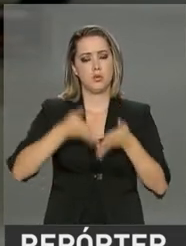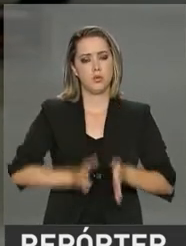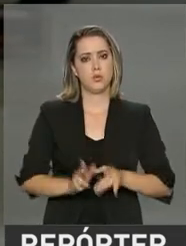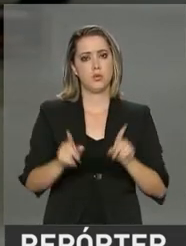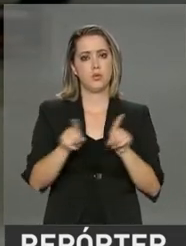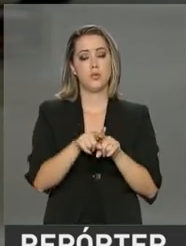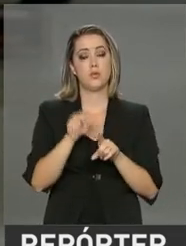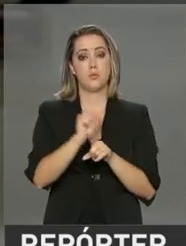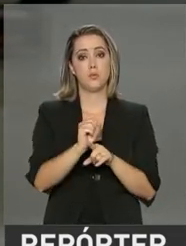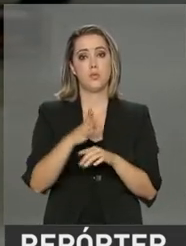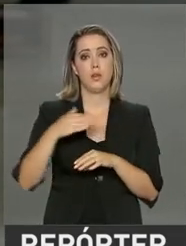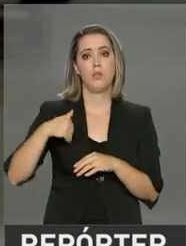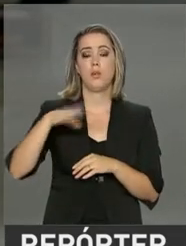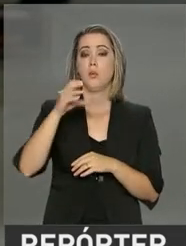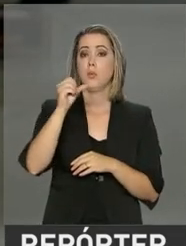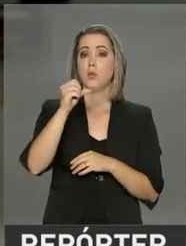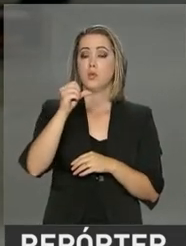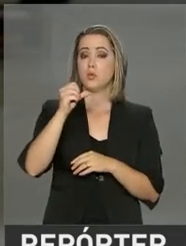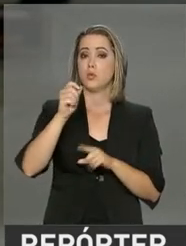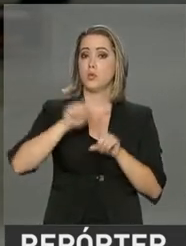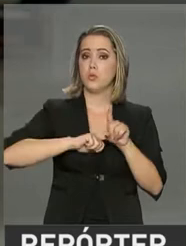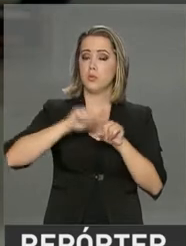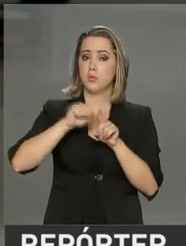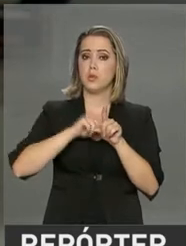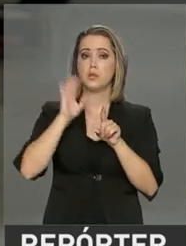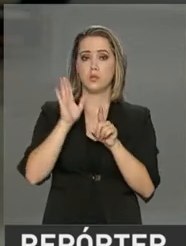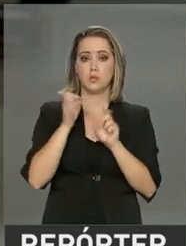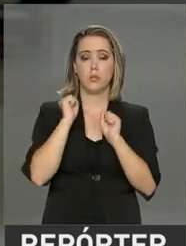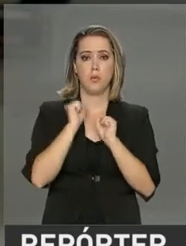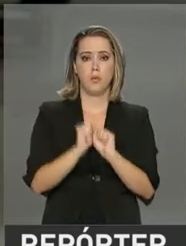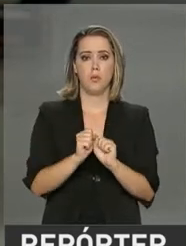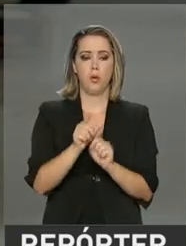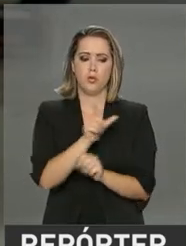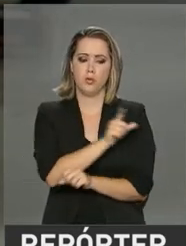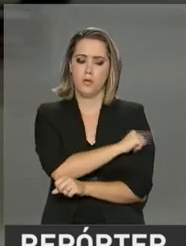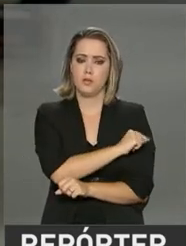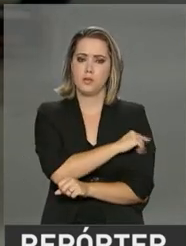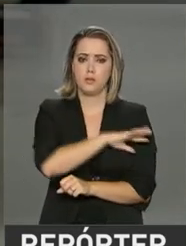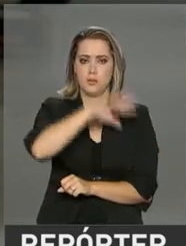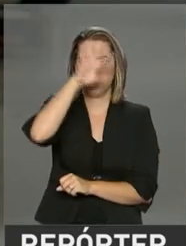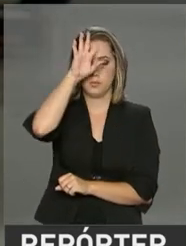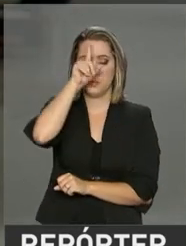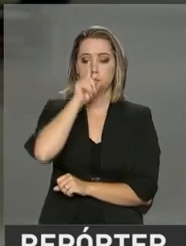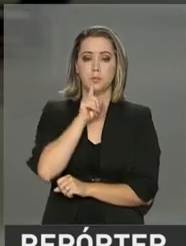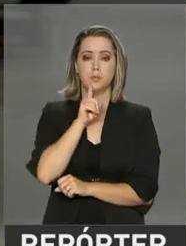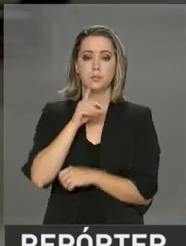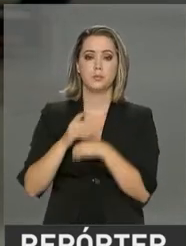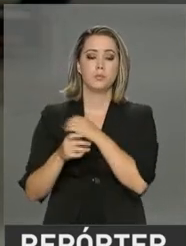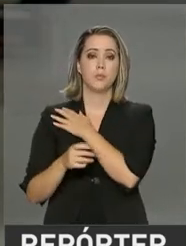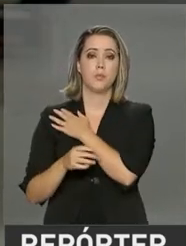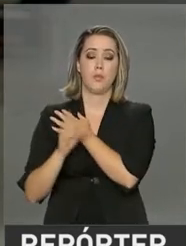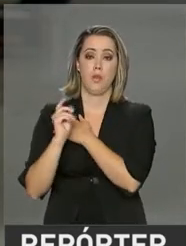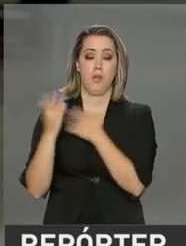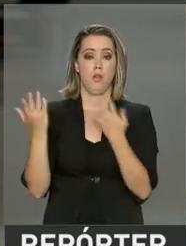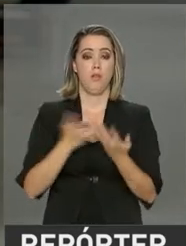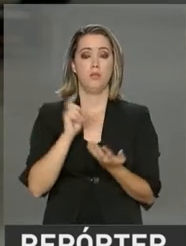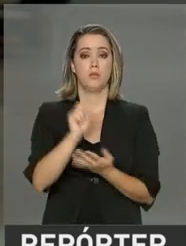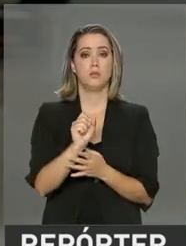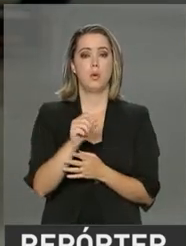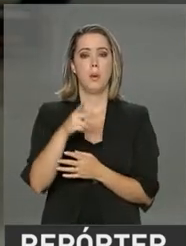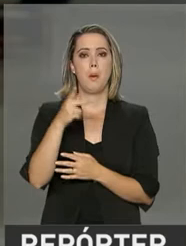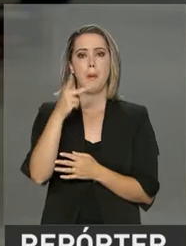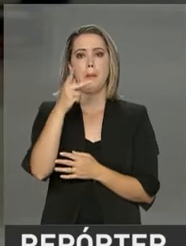Crianças a partir dos 9 meses de idade já podem receber a vacina contra a febre amarela. Recentemente,